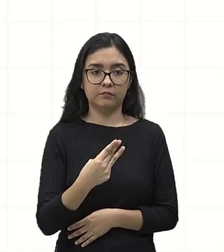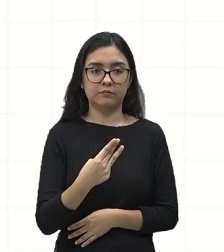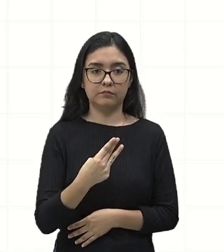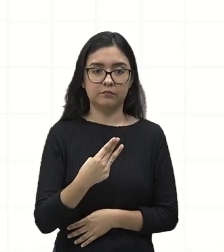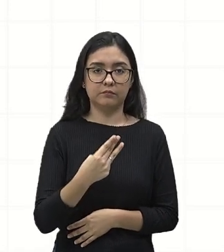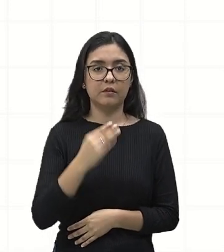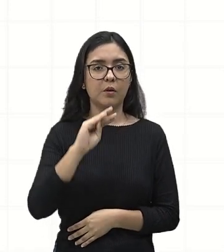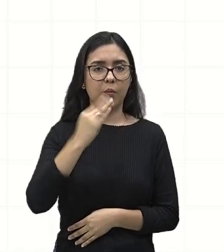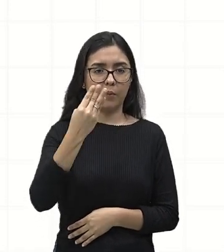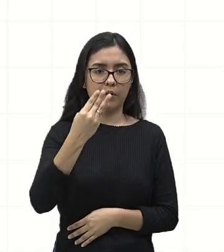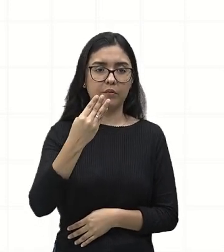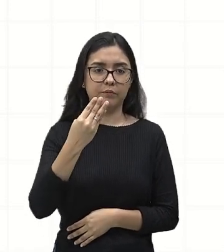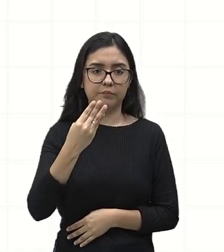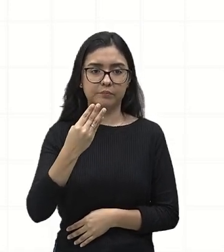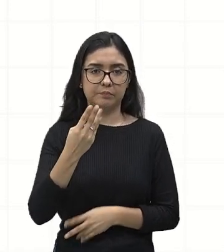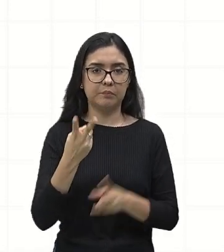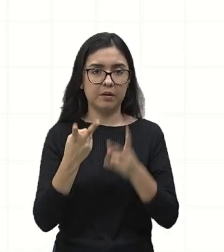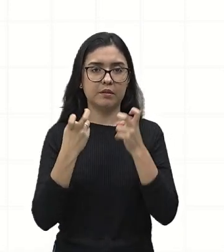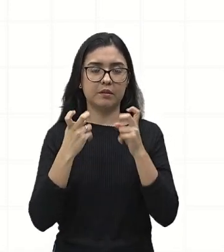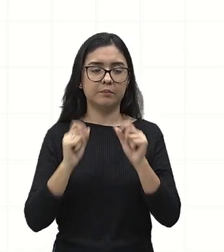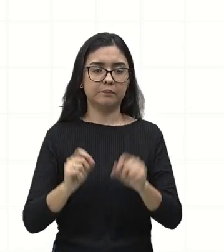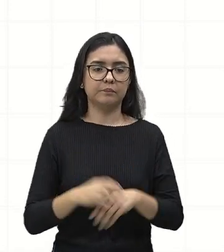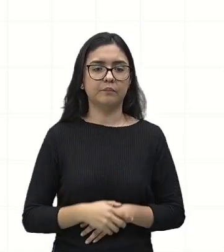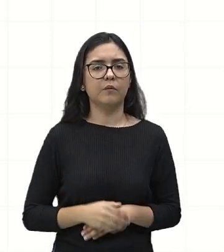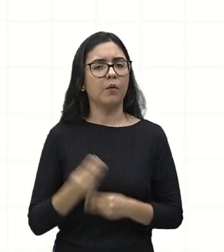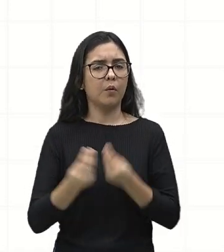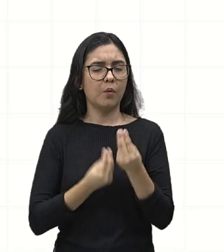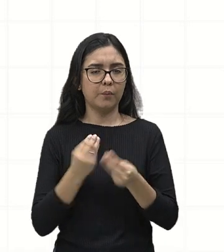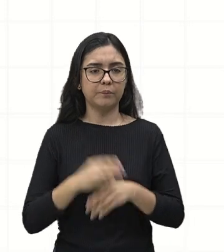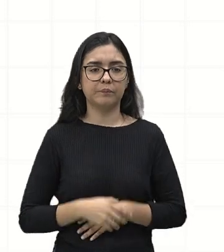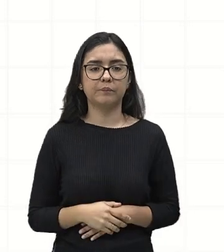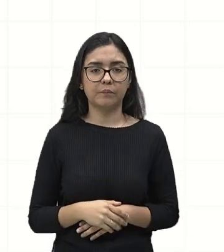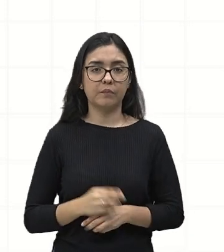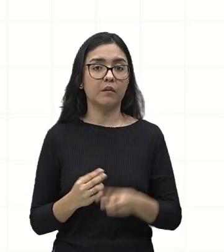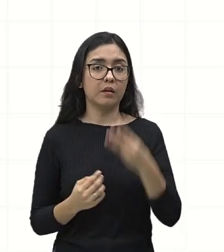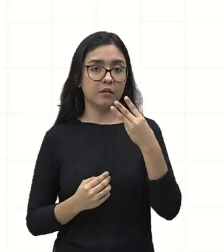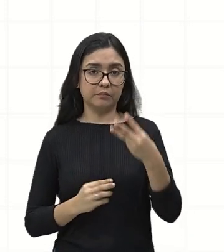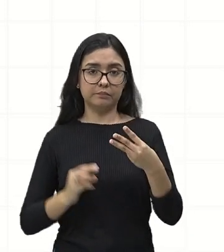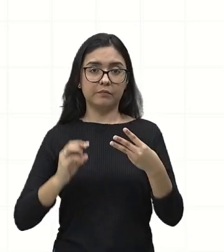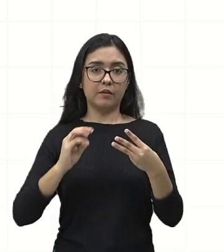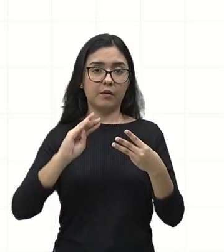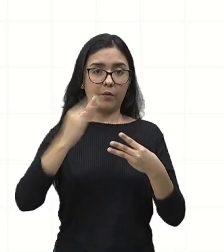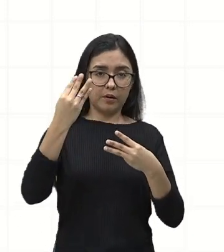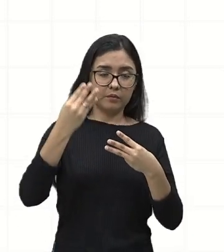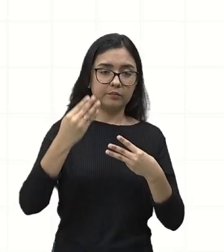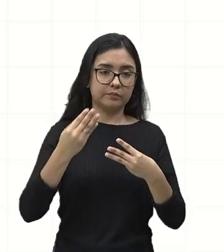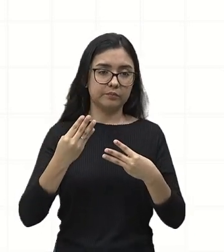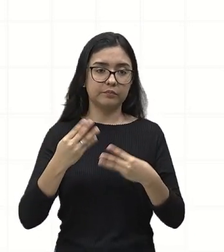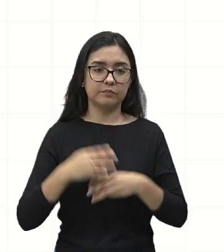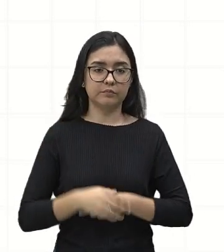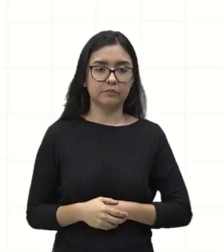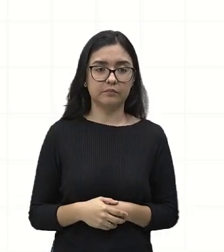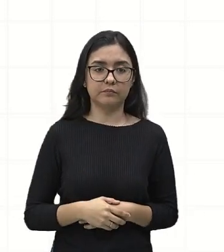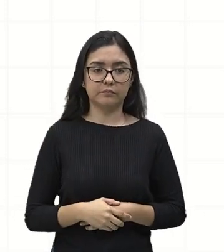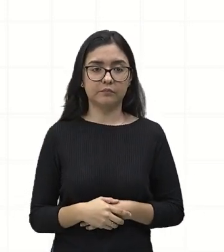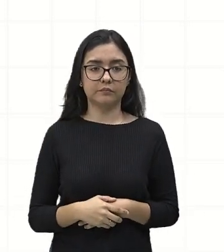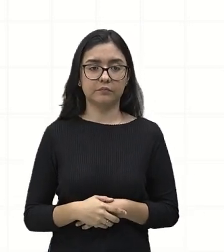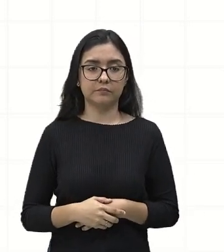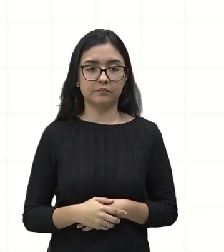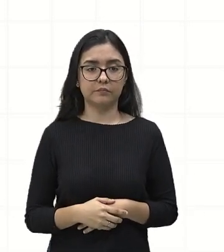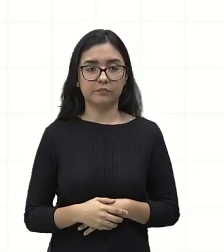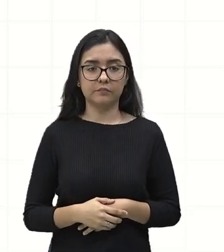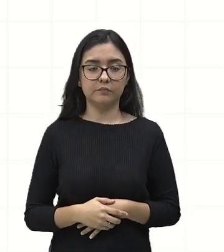e 1/4, né? Ó, como é que se lê? 3 elevado na quarta potência, tá?